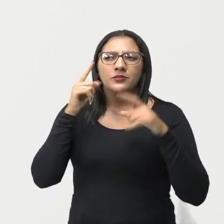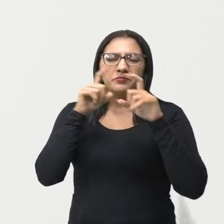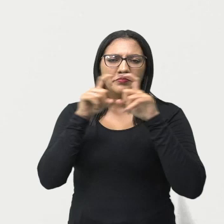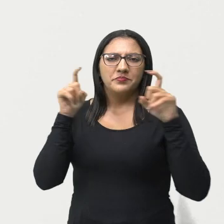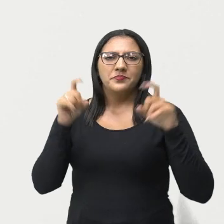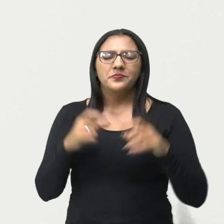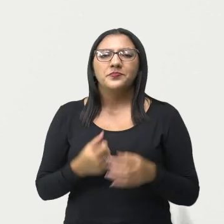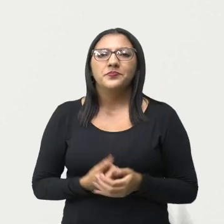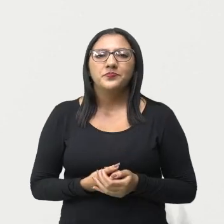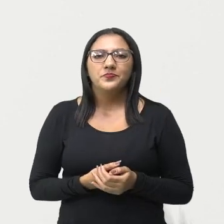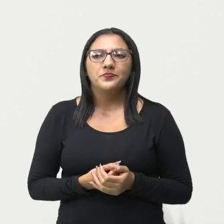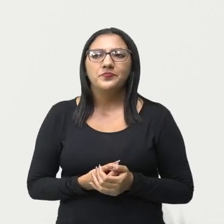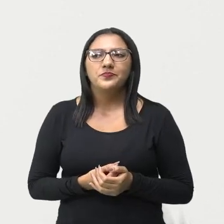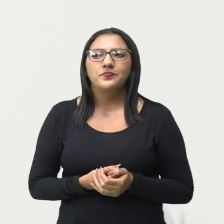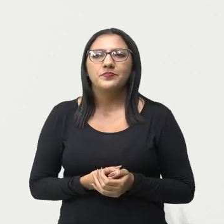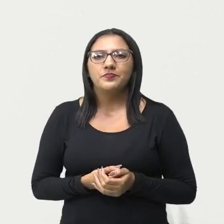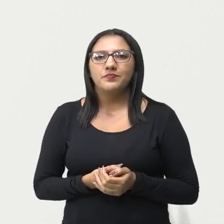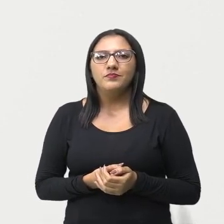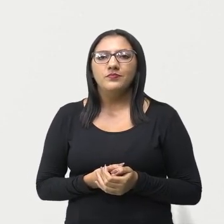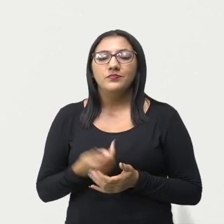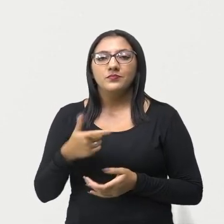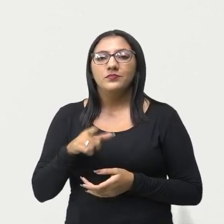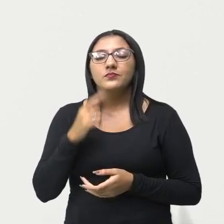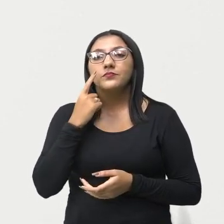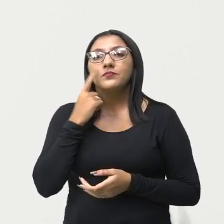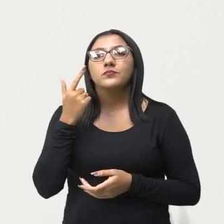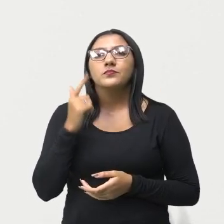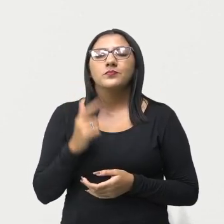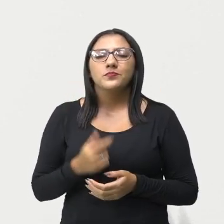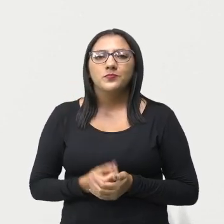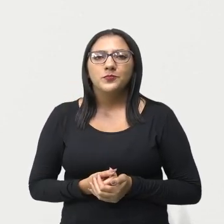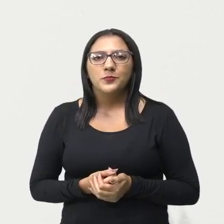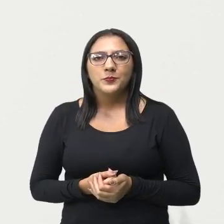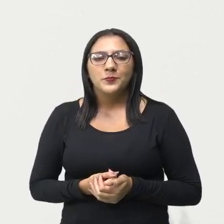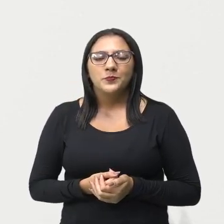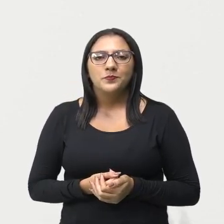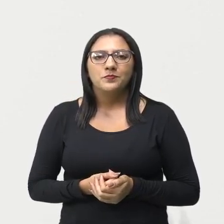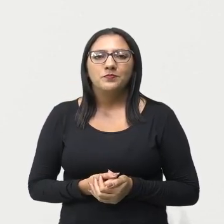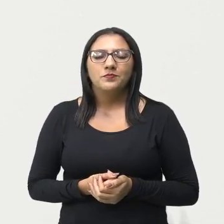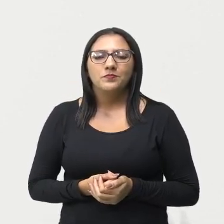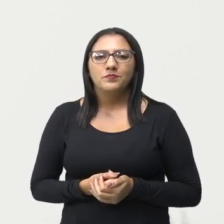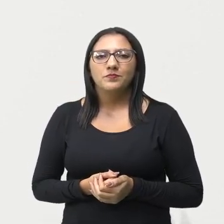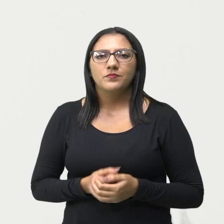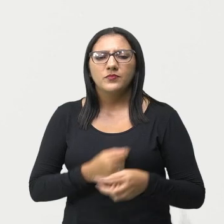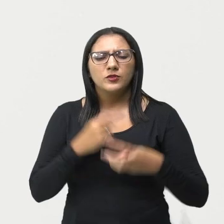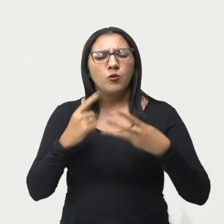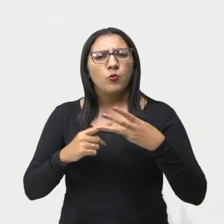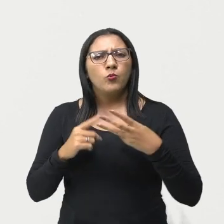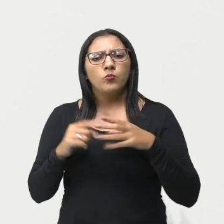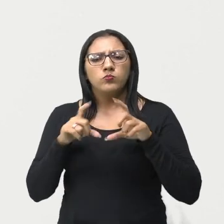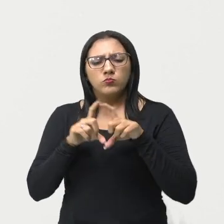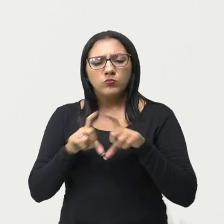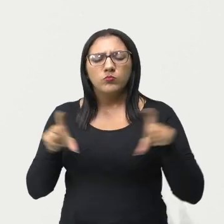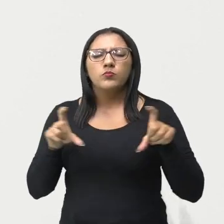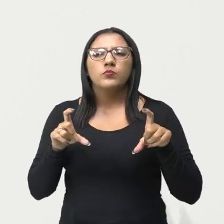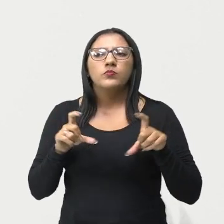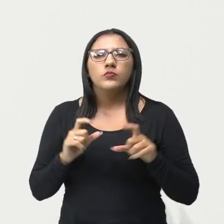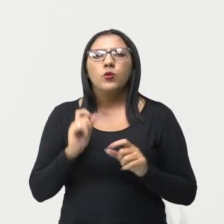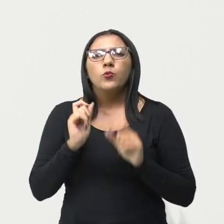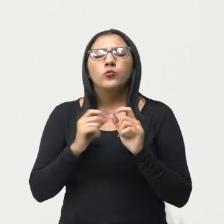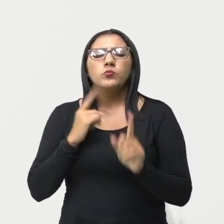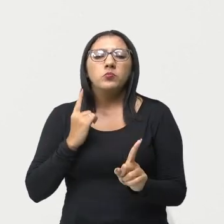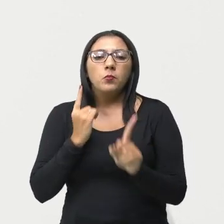principal. Ok, gente? Vamos adiante? Olha só. No terceiro parágrafo, o que a gente vai encontrar